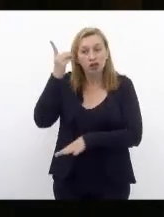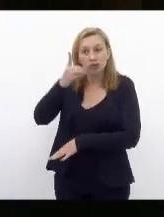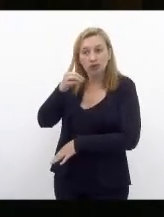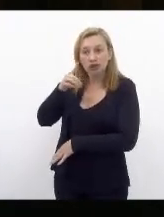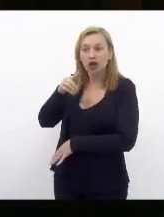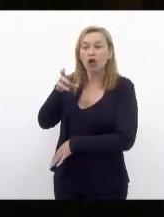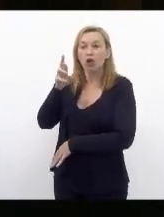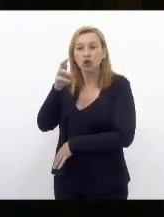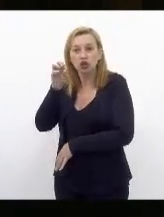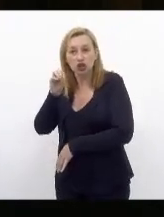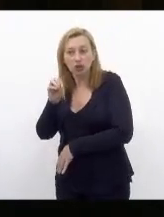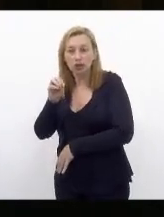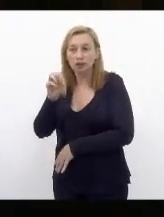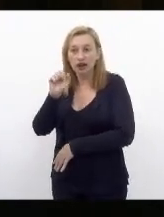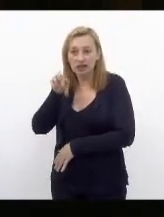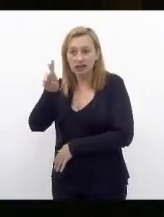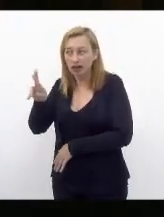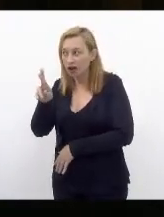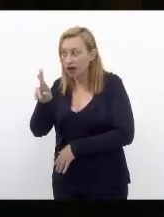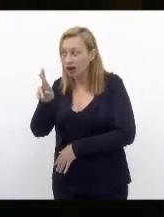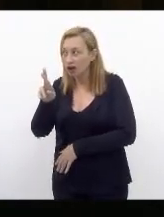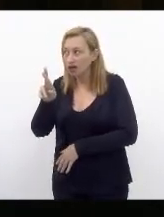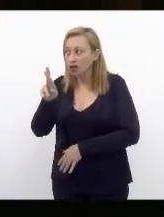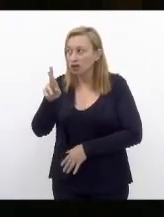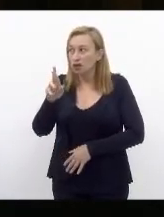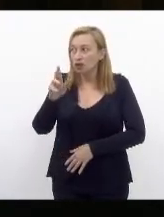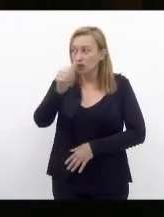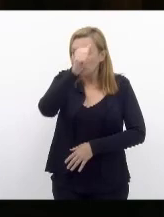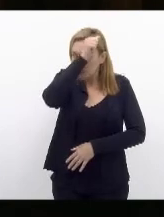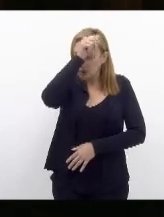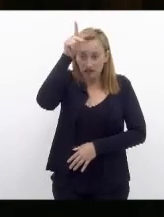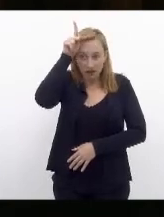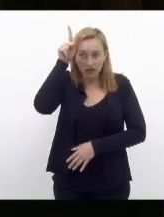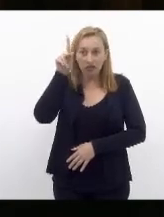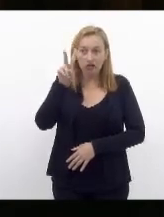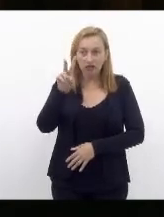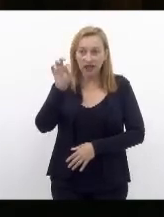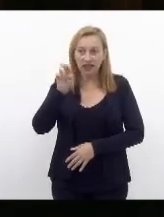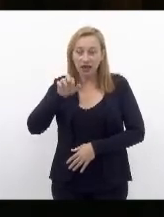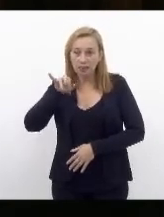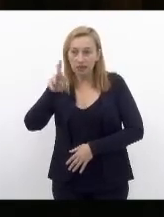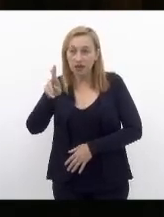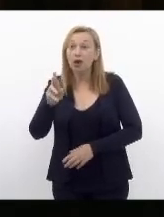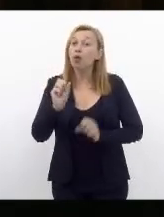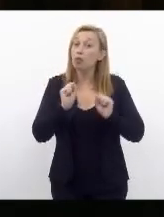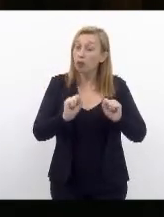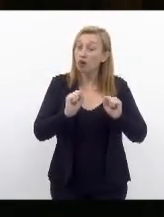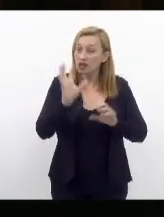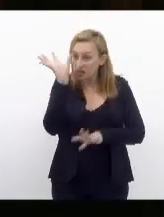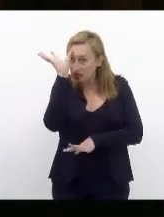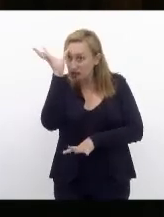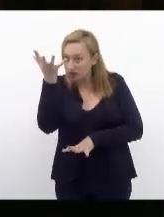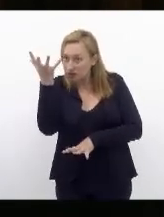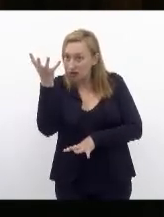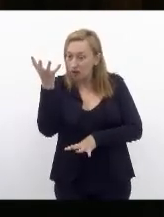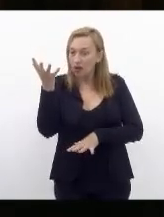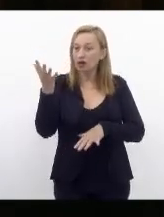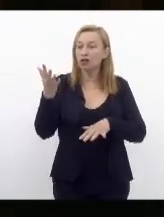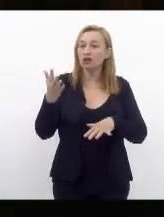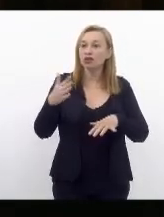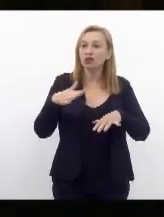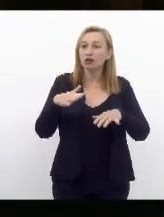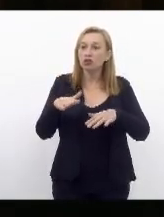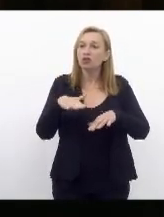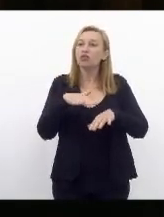Rodrigo Bacelar e o prefeito Vladimir possam se resolver, se degladiar no campo da